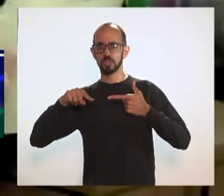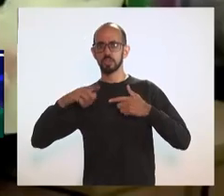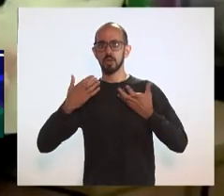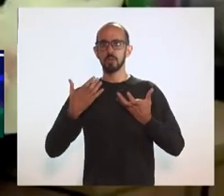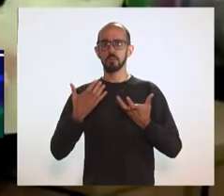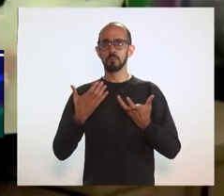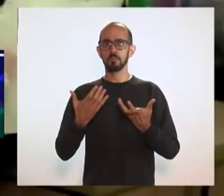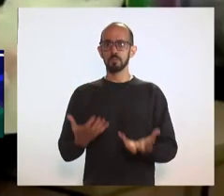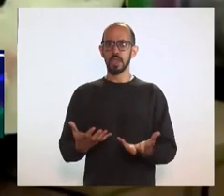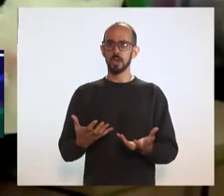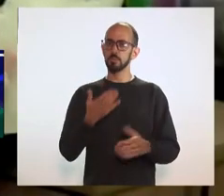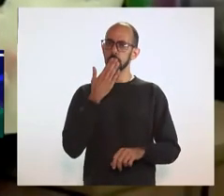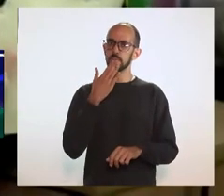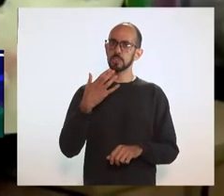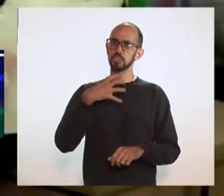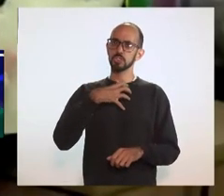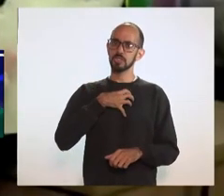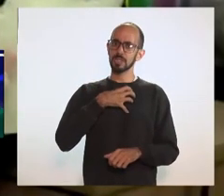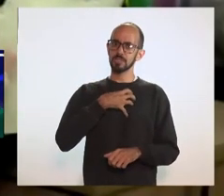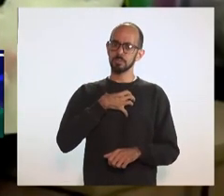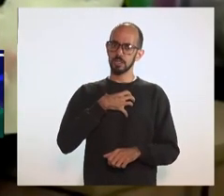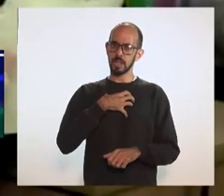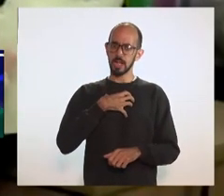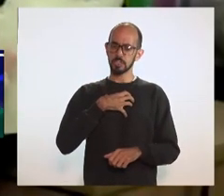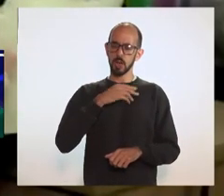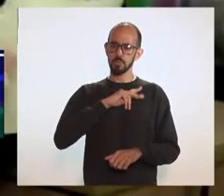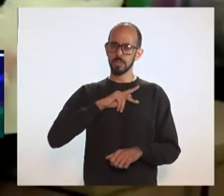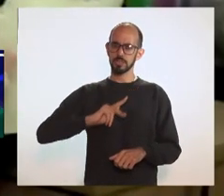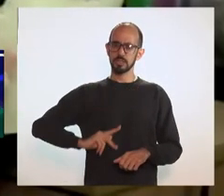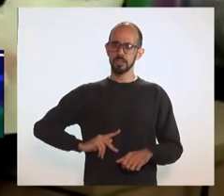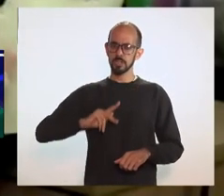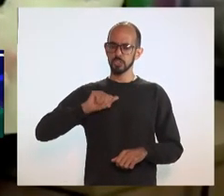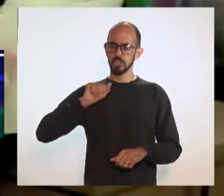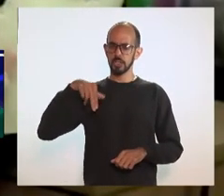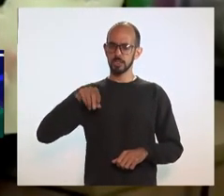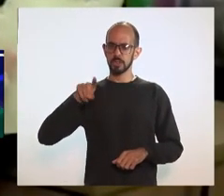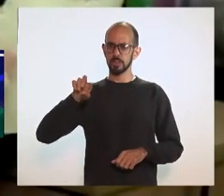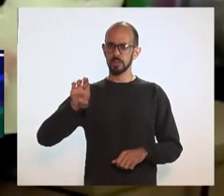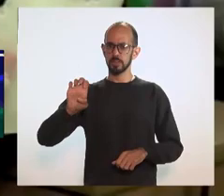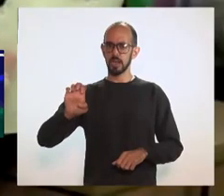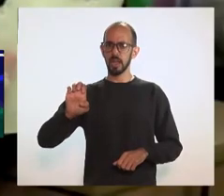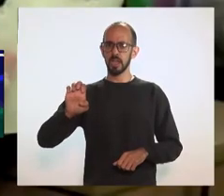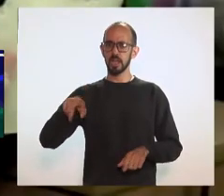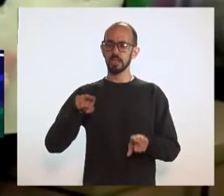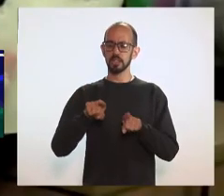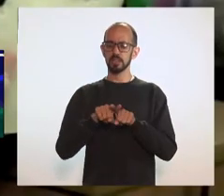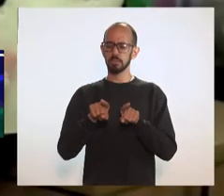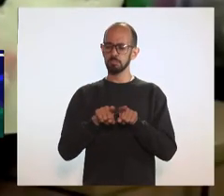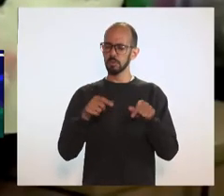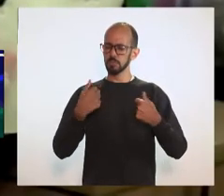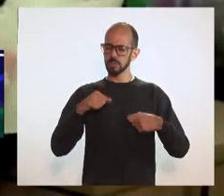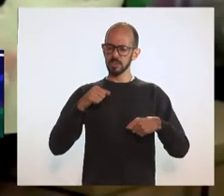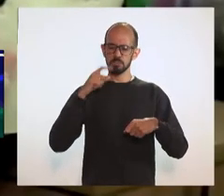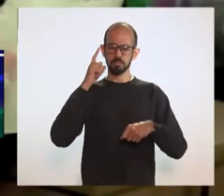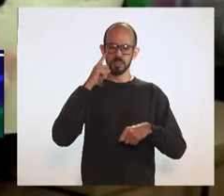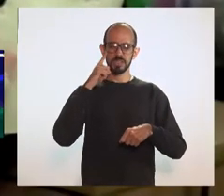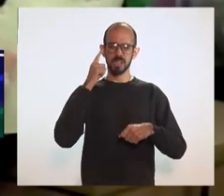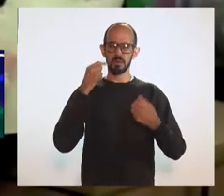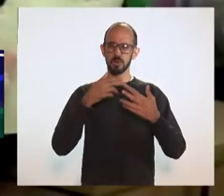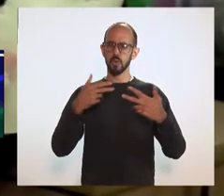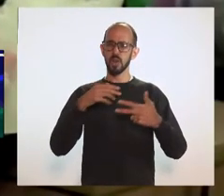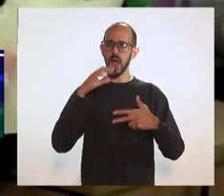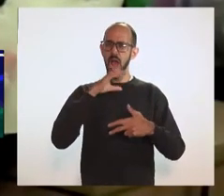casa, do nosso presidente André Siciliano. Precisamos pensar em algo rápido, em uma política